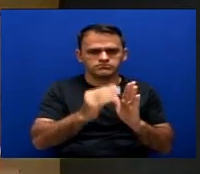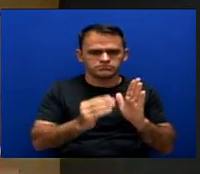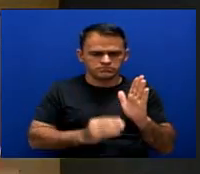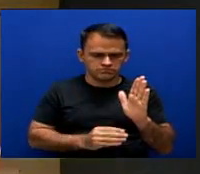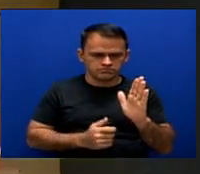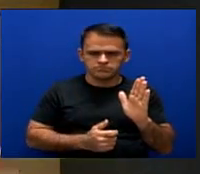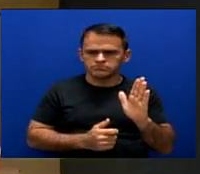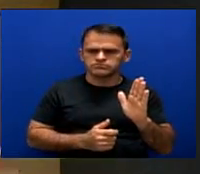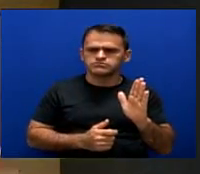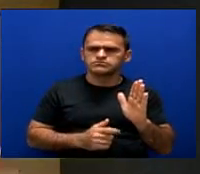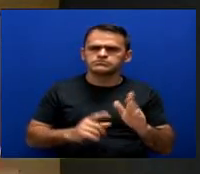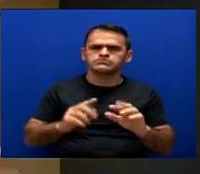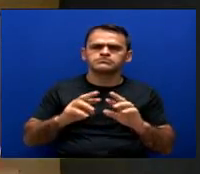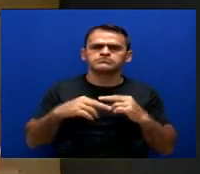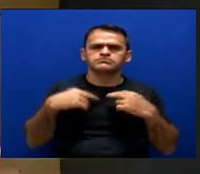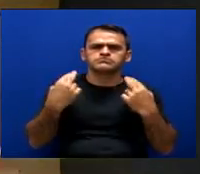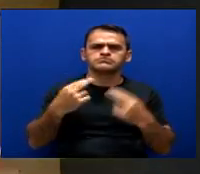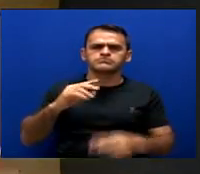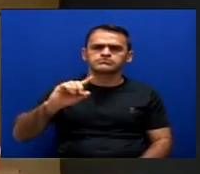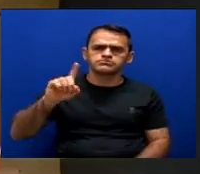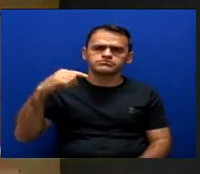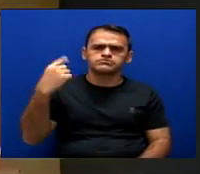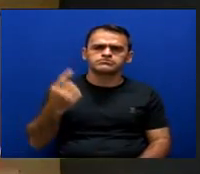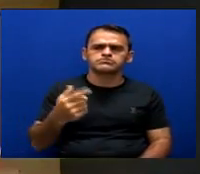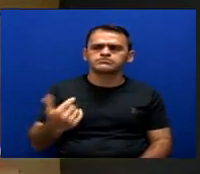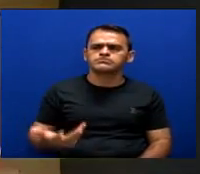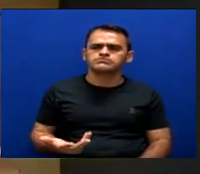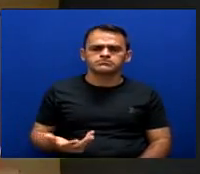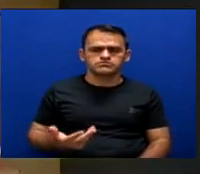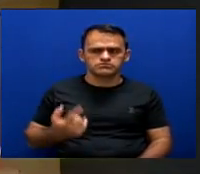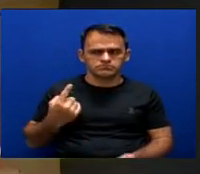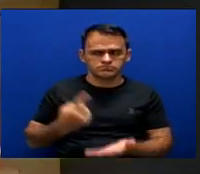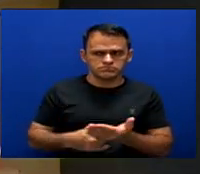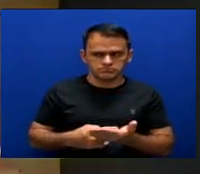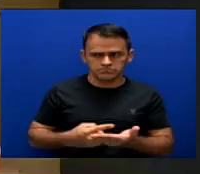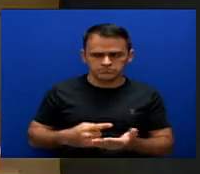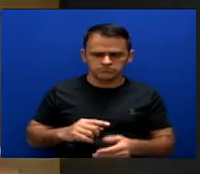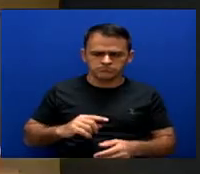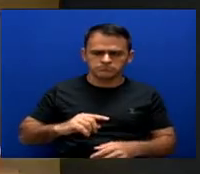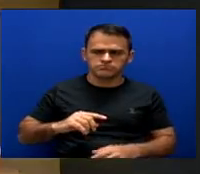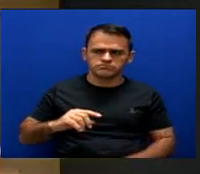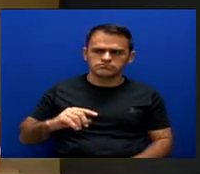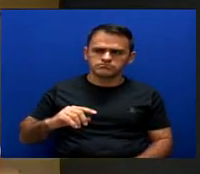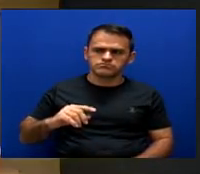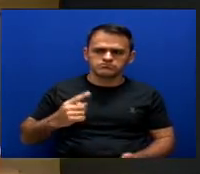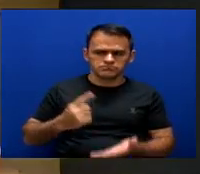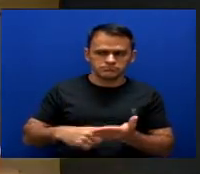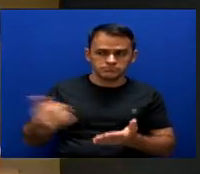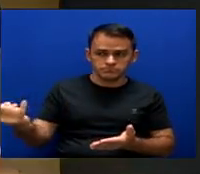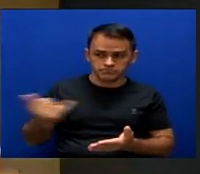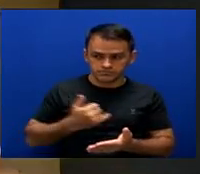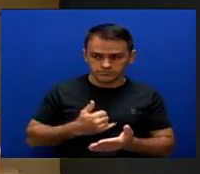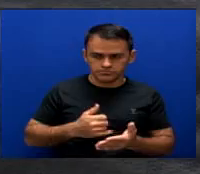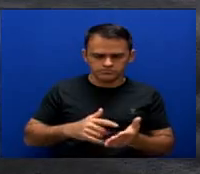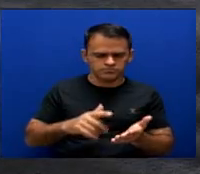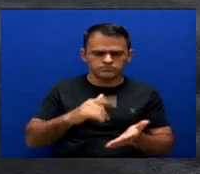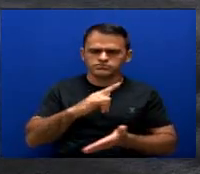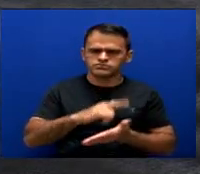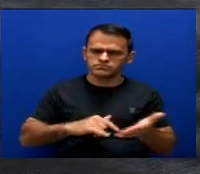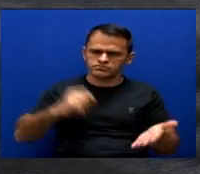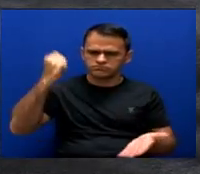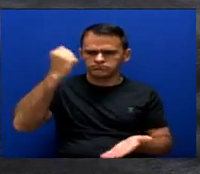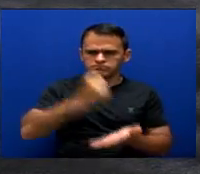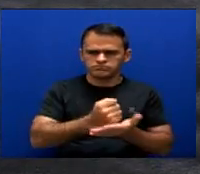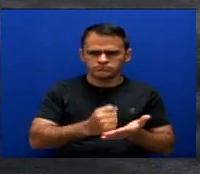apresentar quando é que a próxima reunião deve ser o de informar gente em nome da câmara a gente manda esse documento oficial